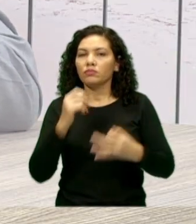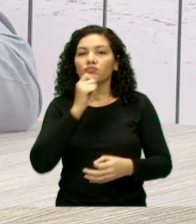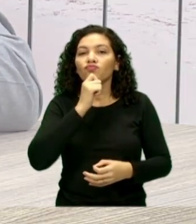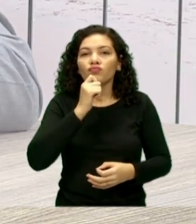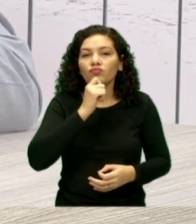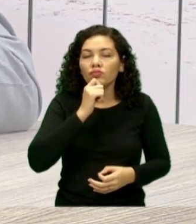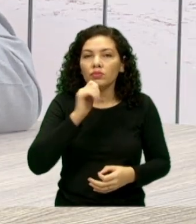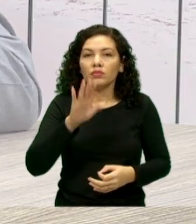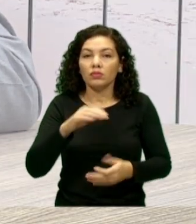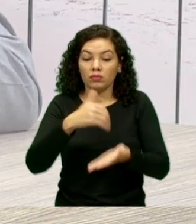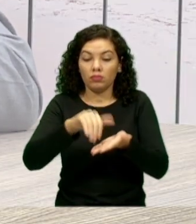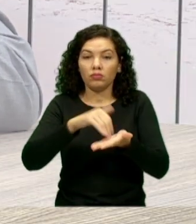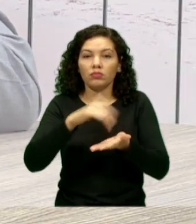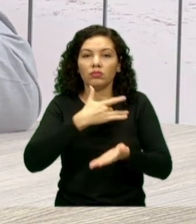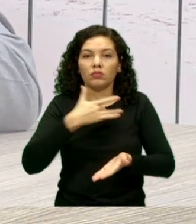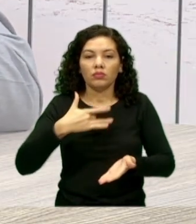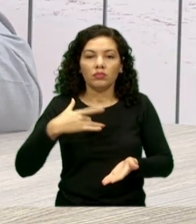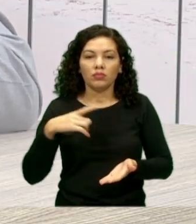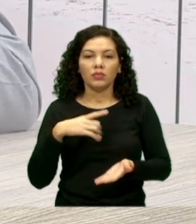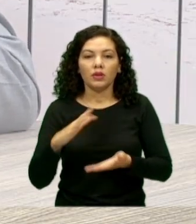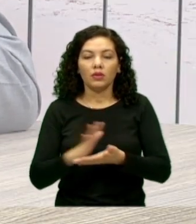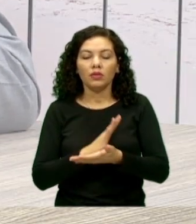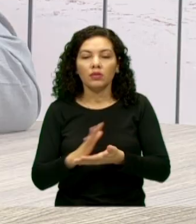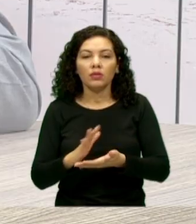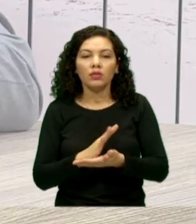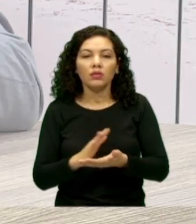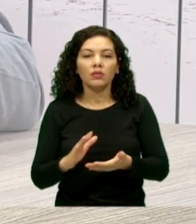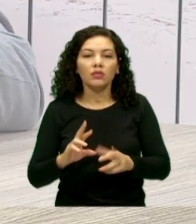é que na Secretaria de Saúde existem algumas coisas